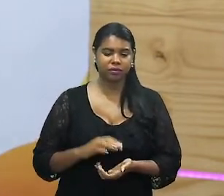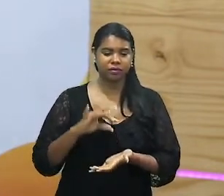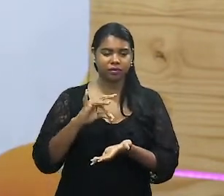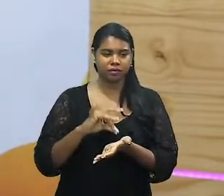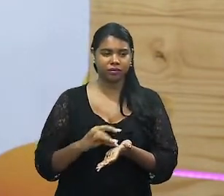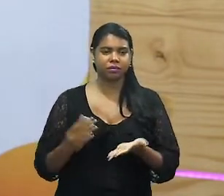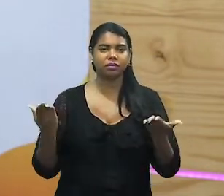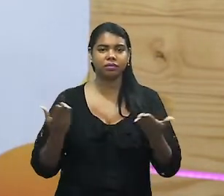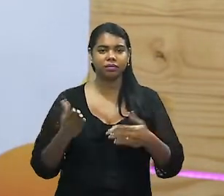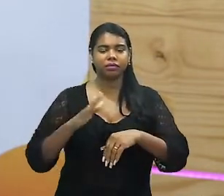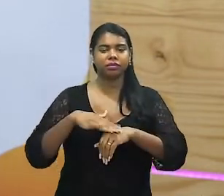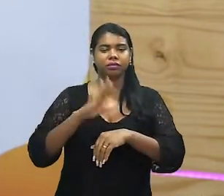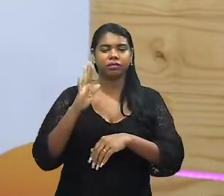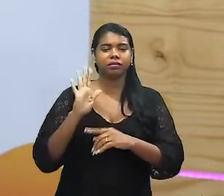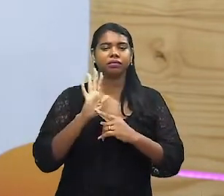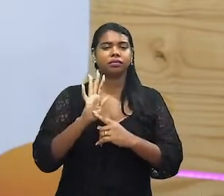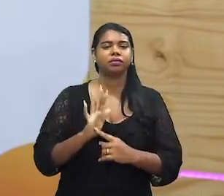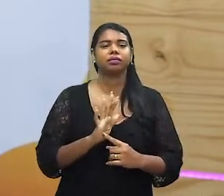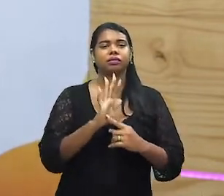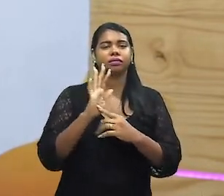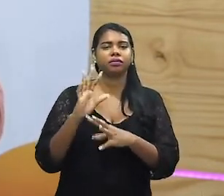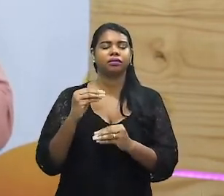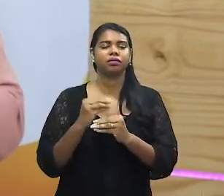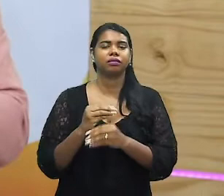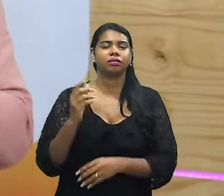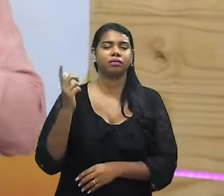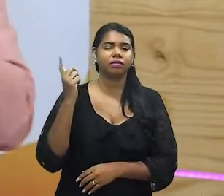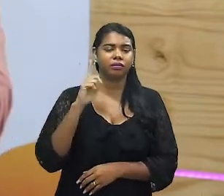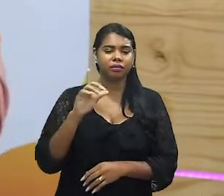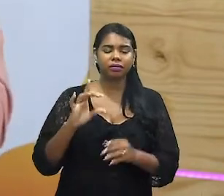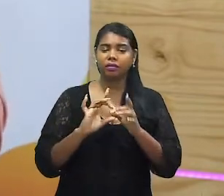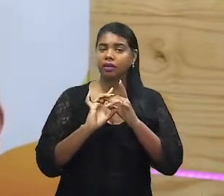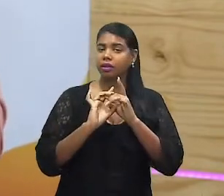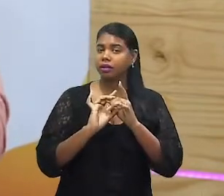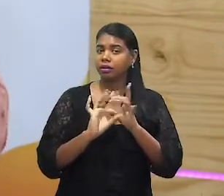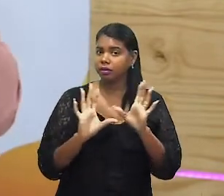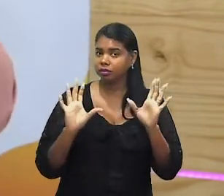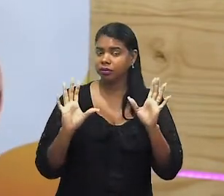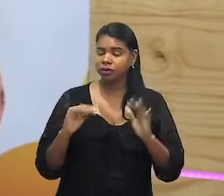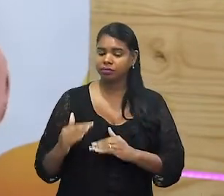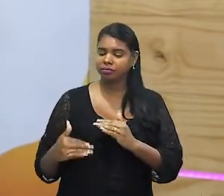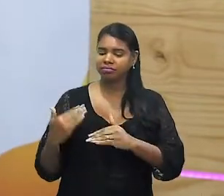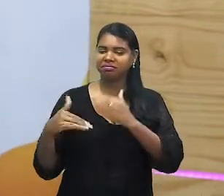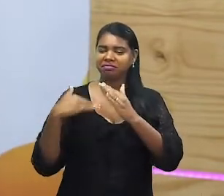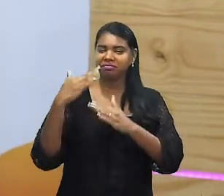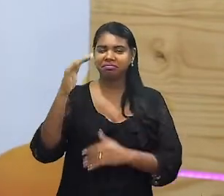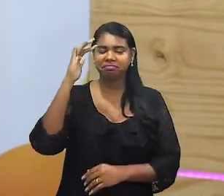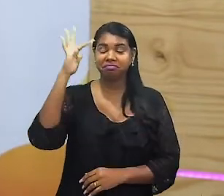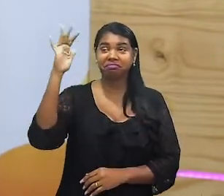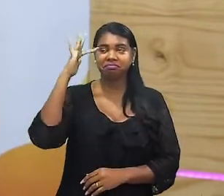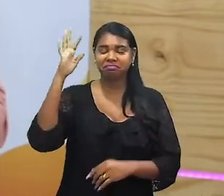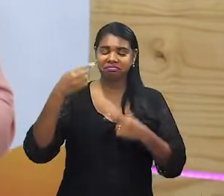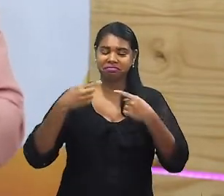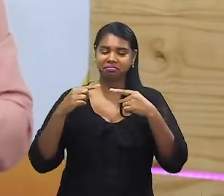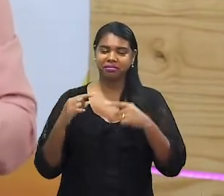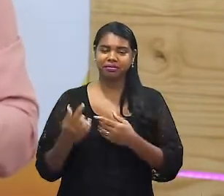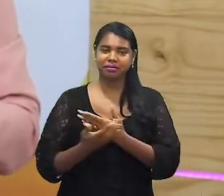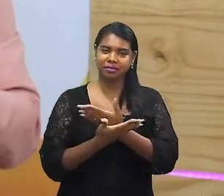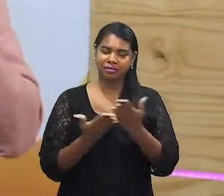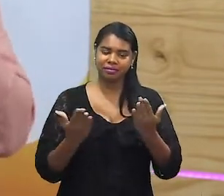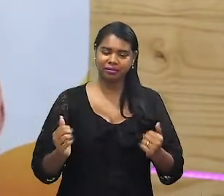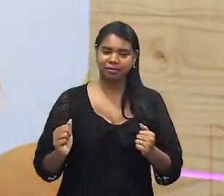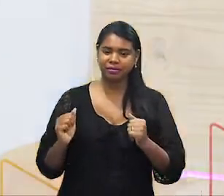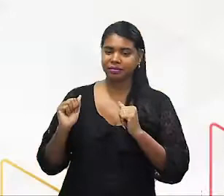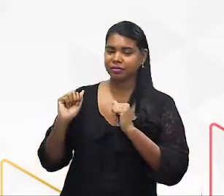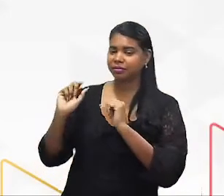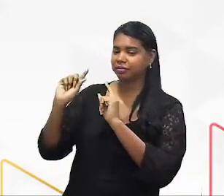agora mais interpelados a terem a própria autonomia, a desenvolverem aí mais o pensamento crítico de vocês.